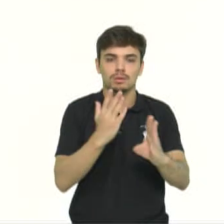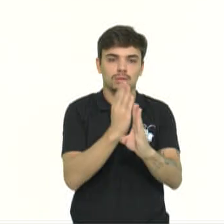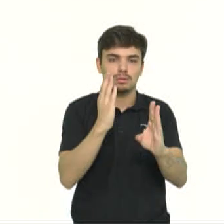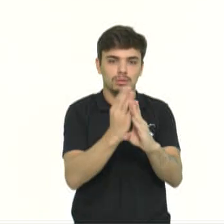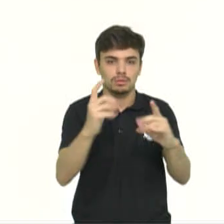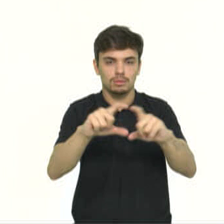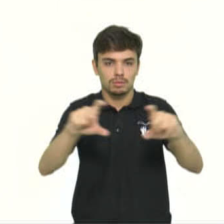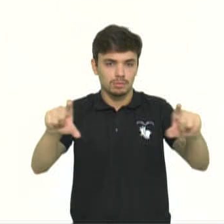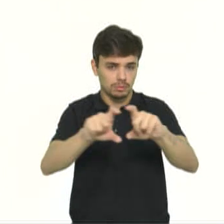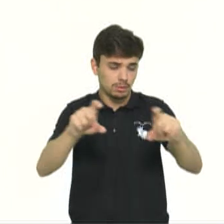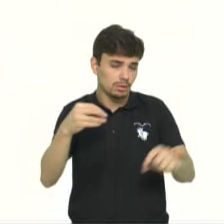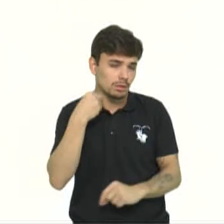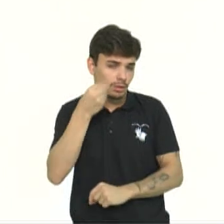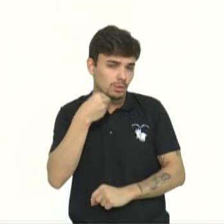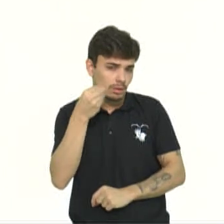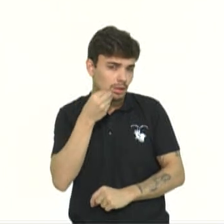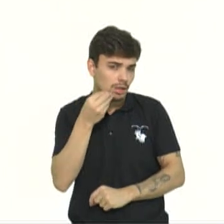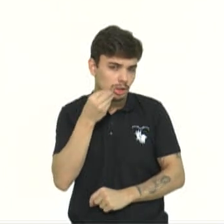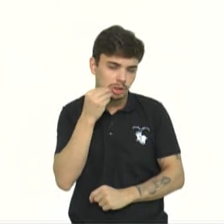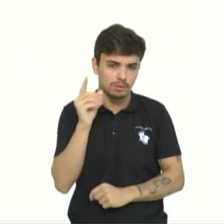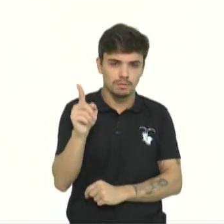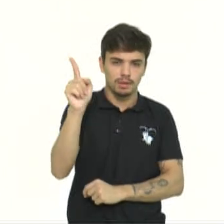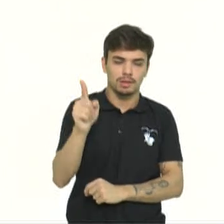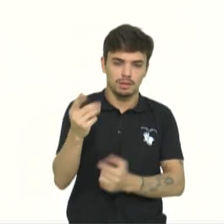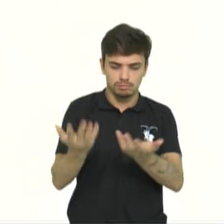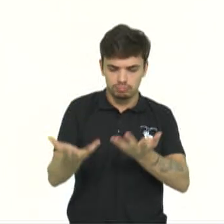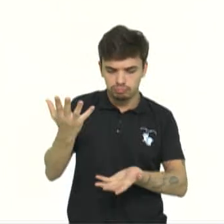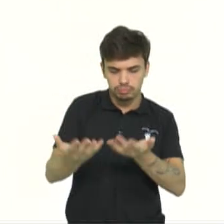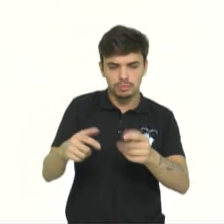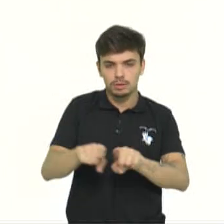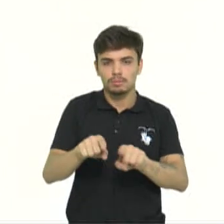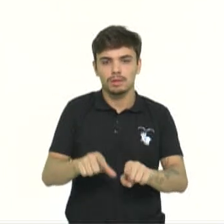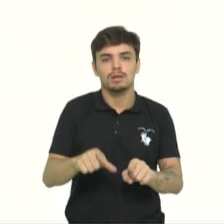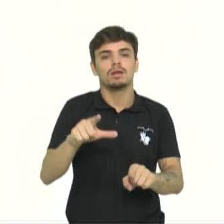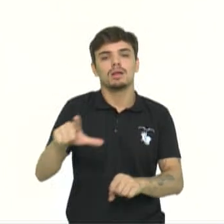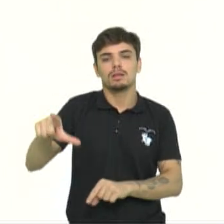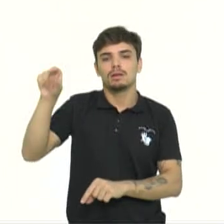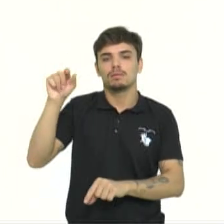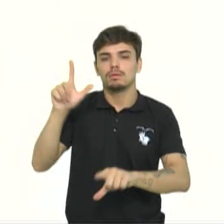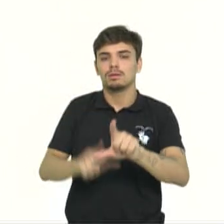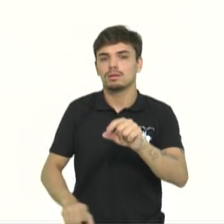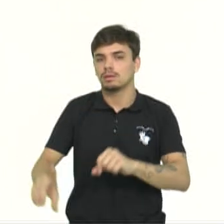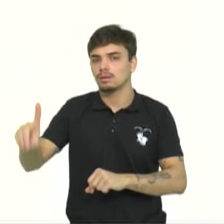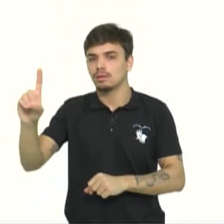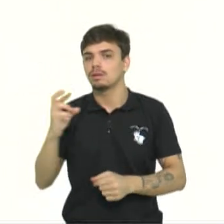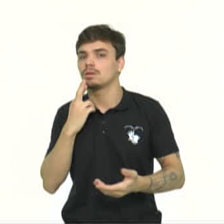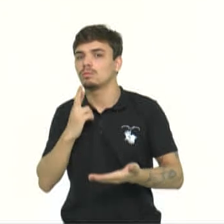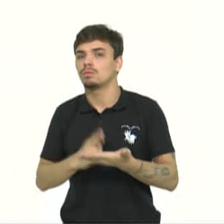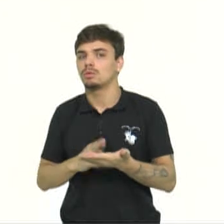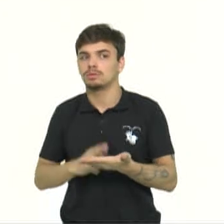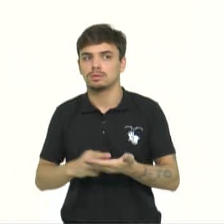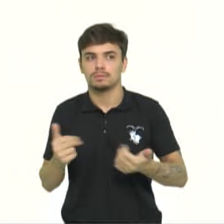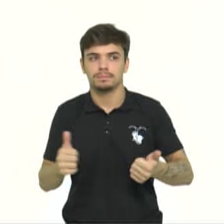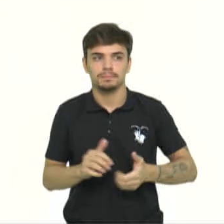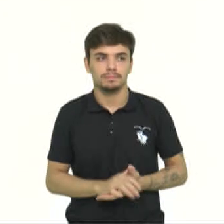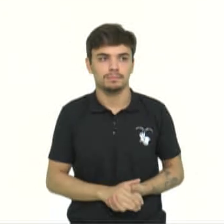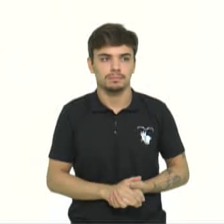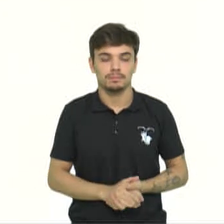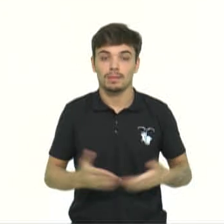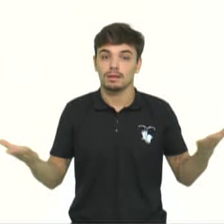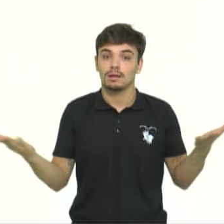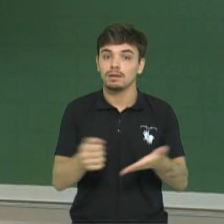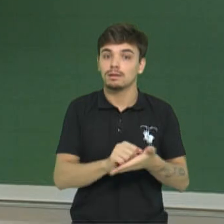por tentativa lá no balanceamento, e aí alternativa letra D responde essa questão.